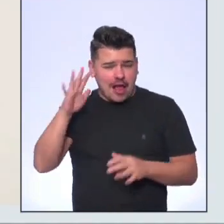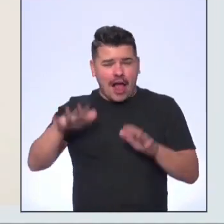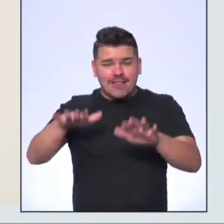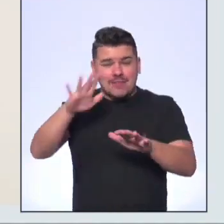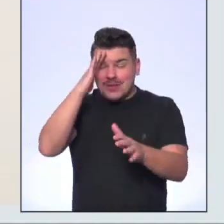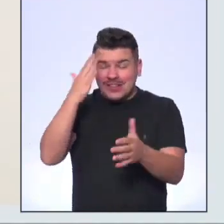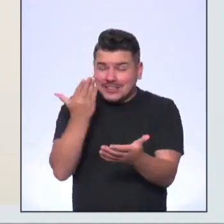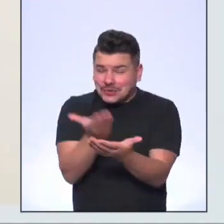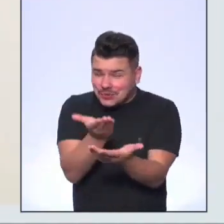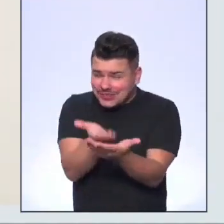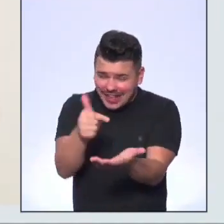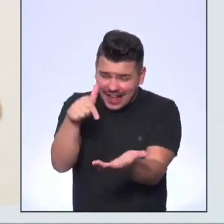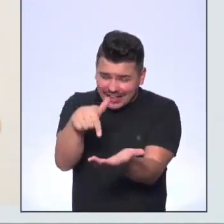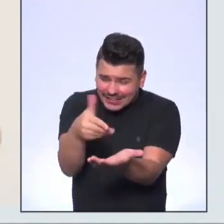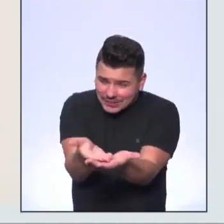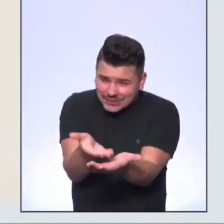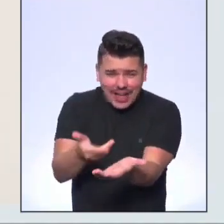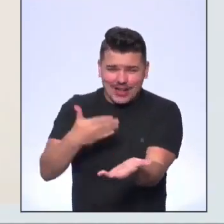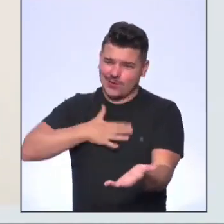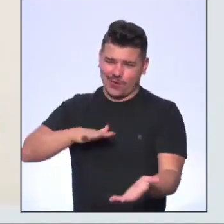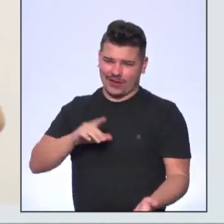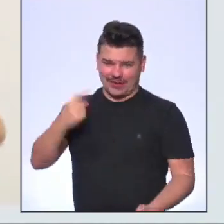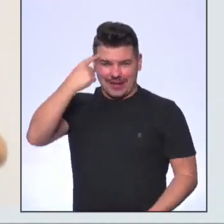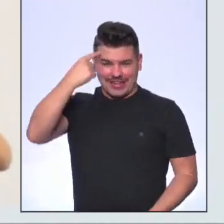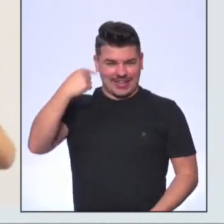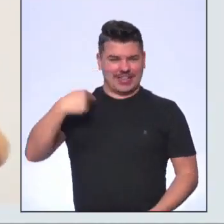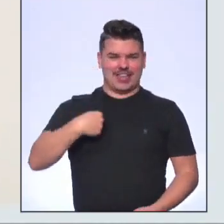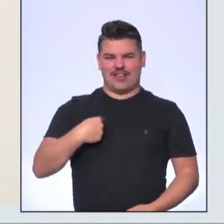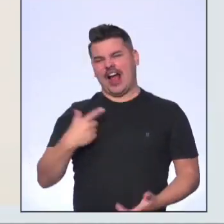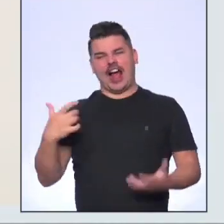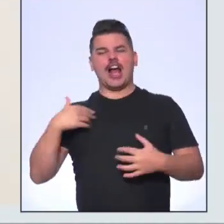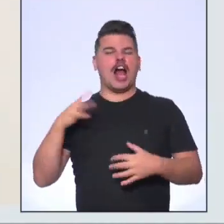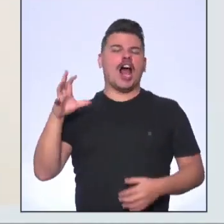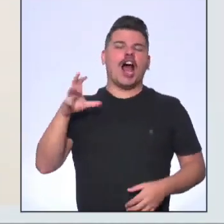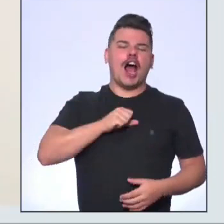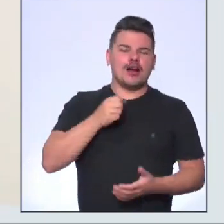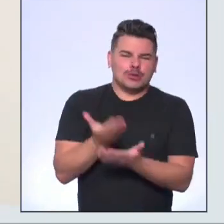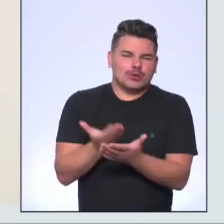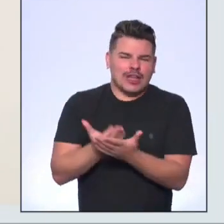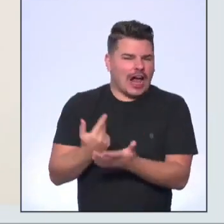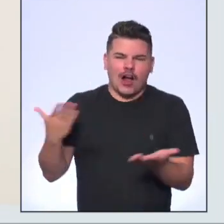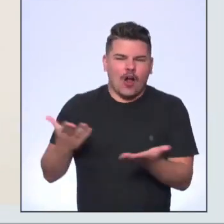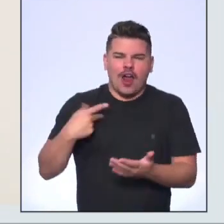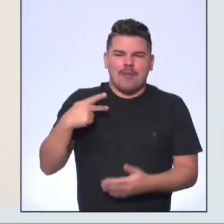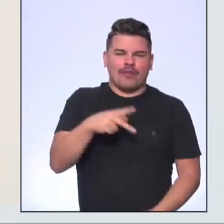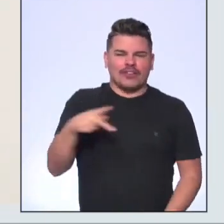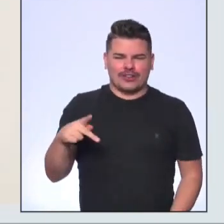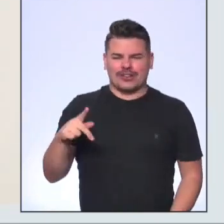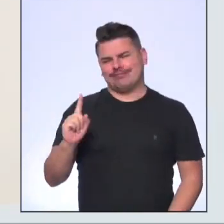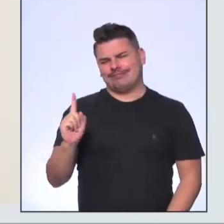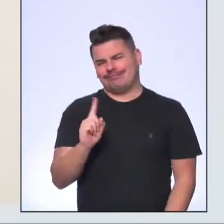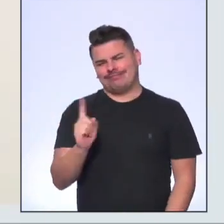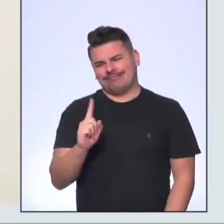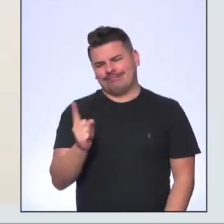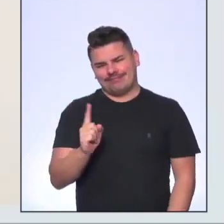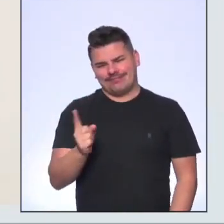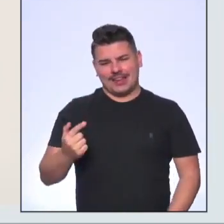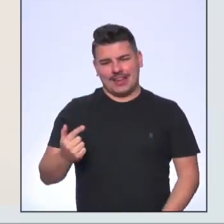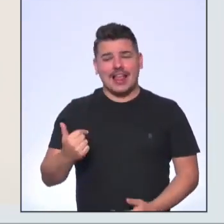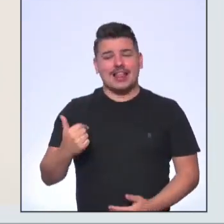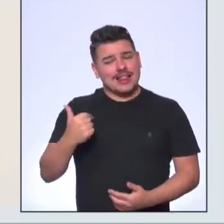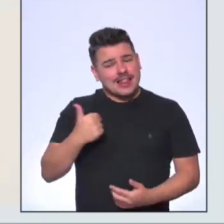gente? Não pense que eu era diferente, virei professor porque adorava estudar e tal, mas a gente não pode fazer apenas o que